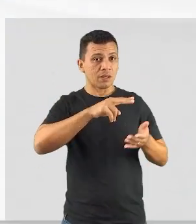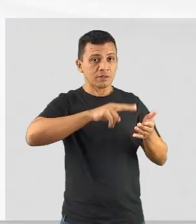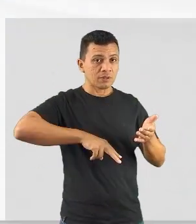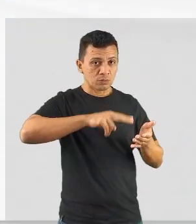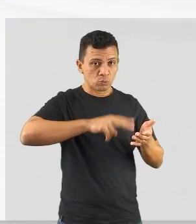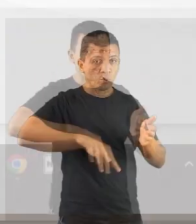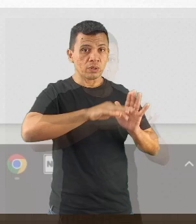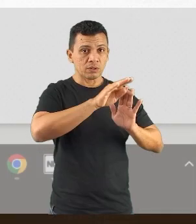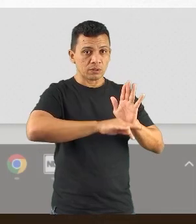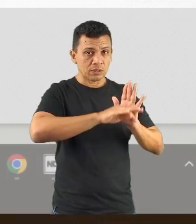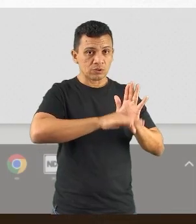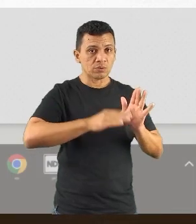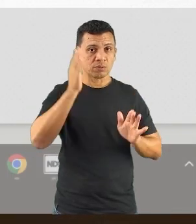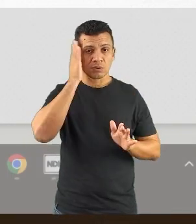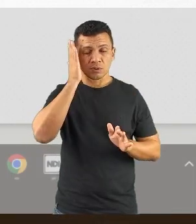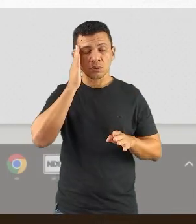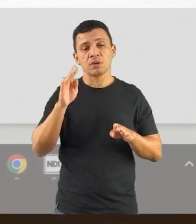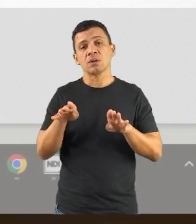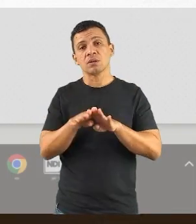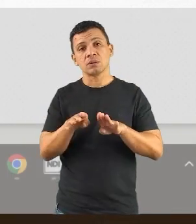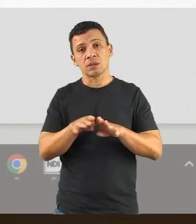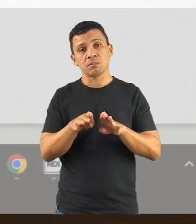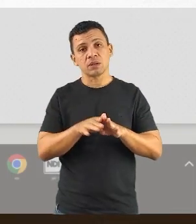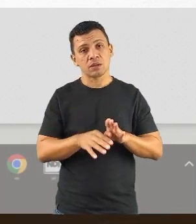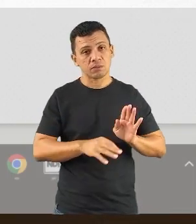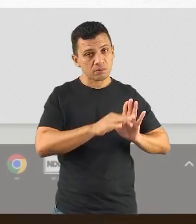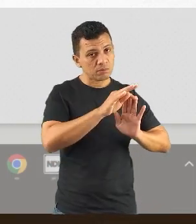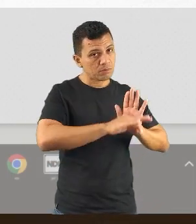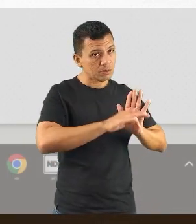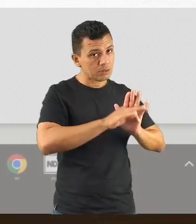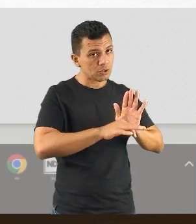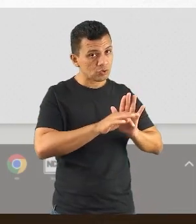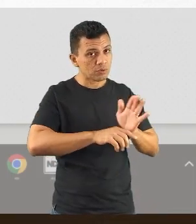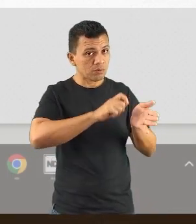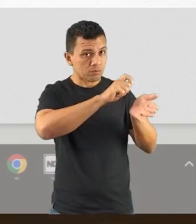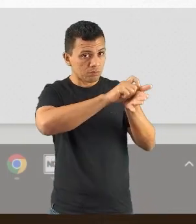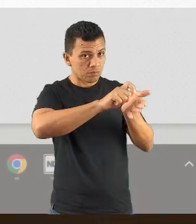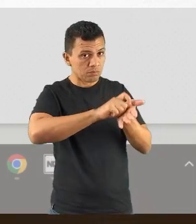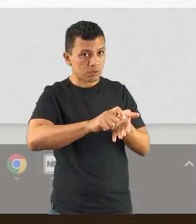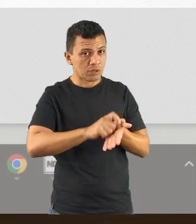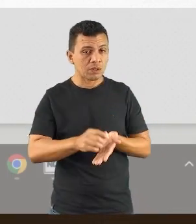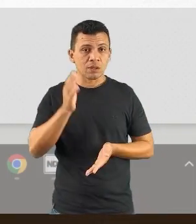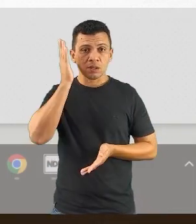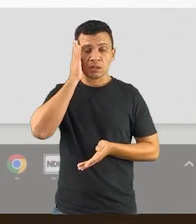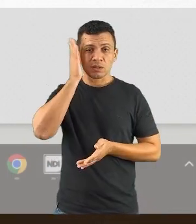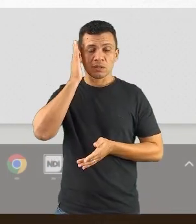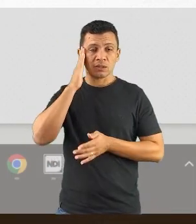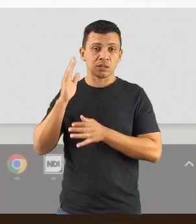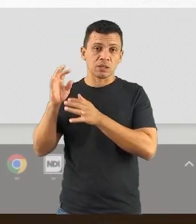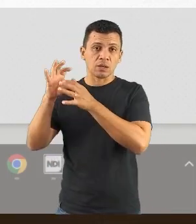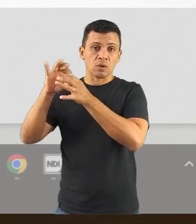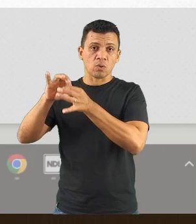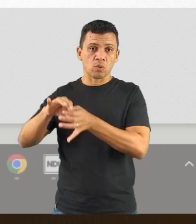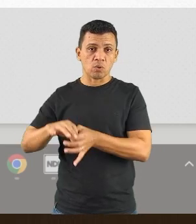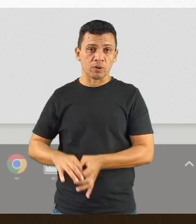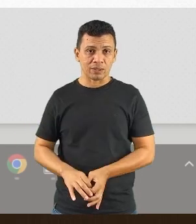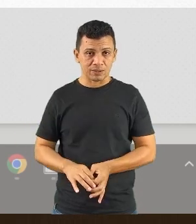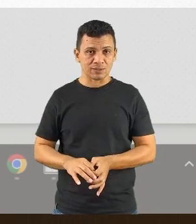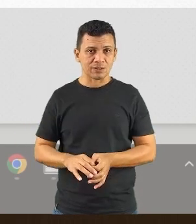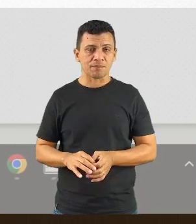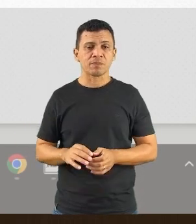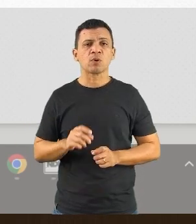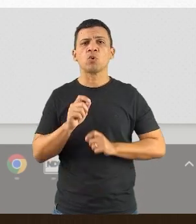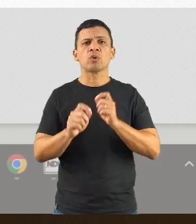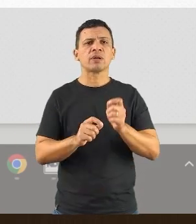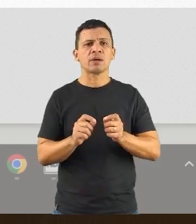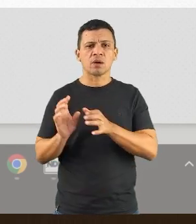como também para a produção textual, né? Então, a gente entendendo esse tópico, a parte de coerência interna e externa, que é o tópico da